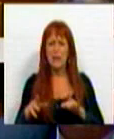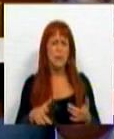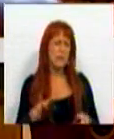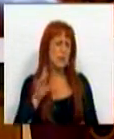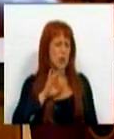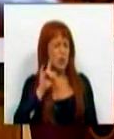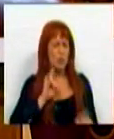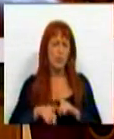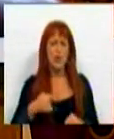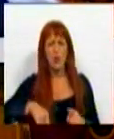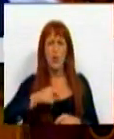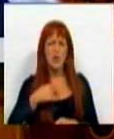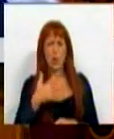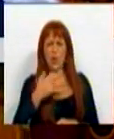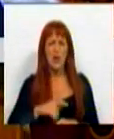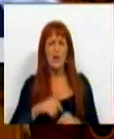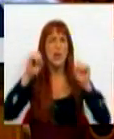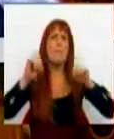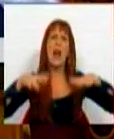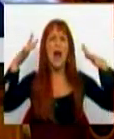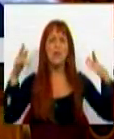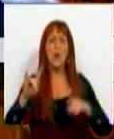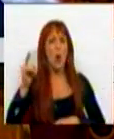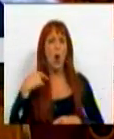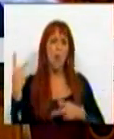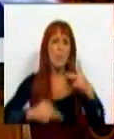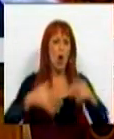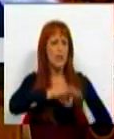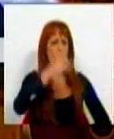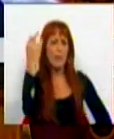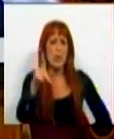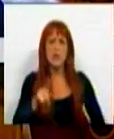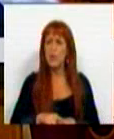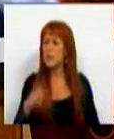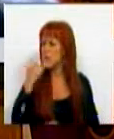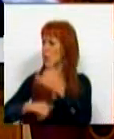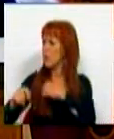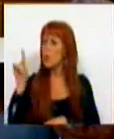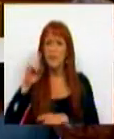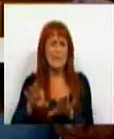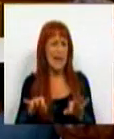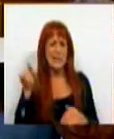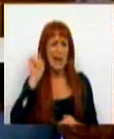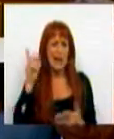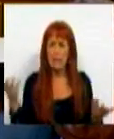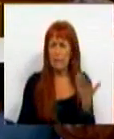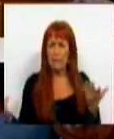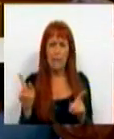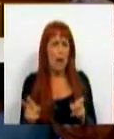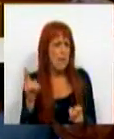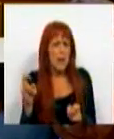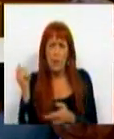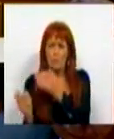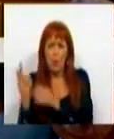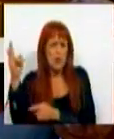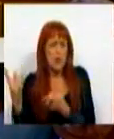senhora deputada, como nós não acreditamos em milagre, se não é corte de pensões e se substitui por valor equivalente, há de ser aumento de algum